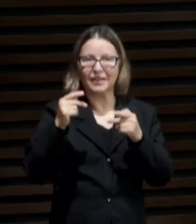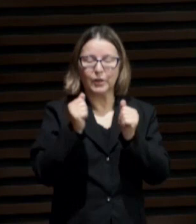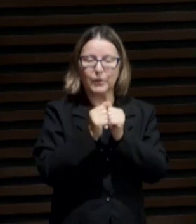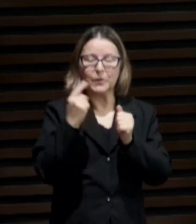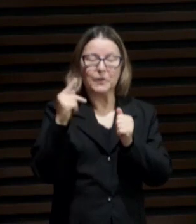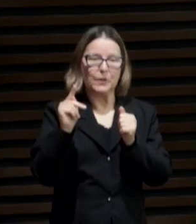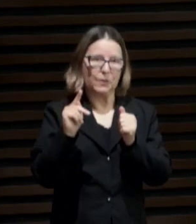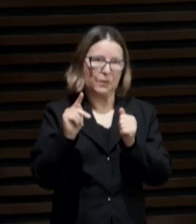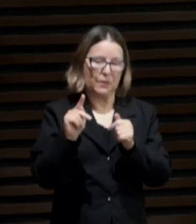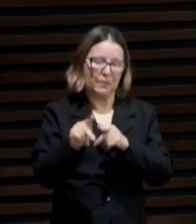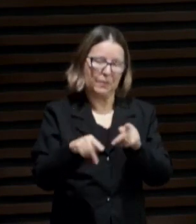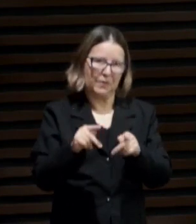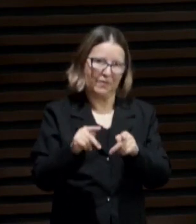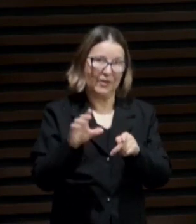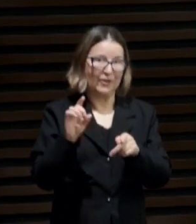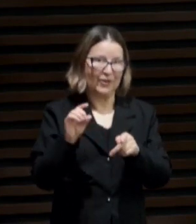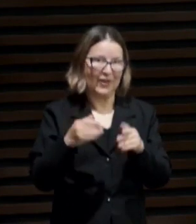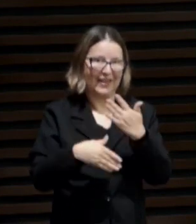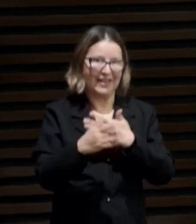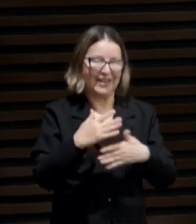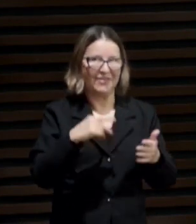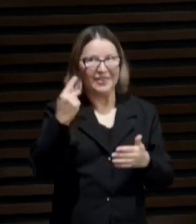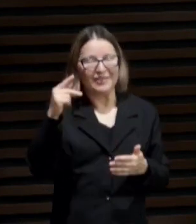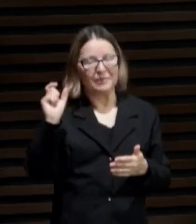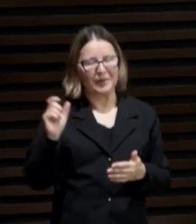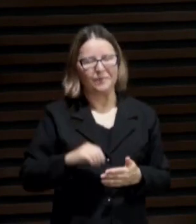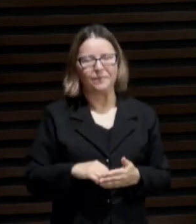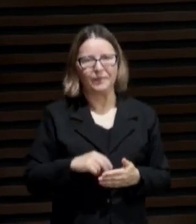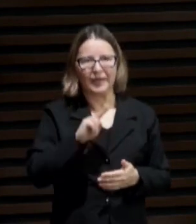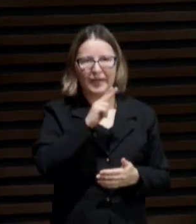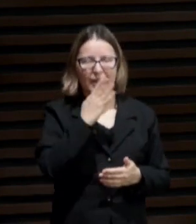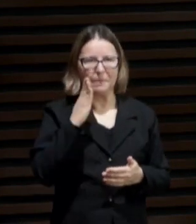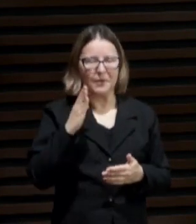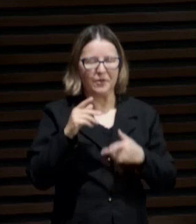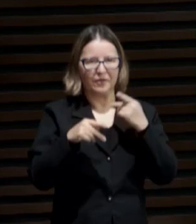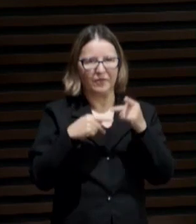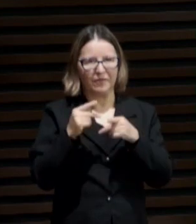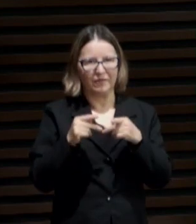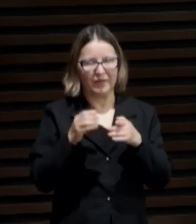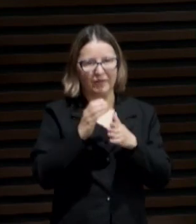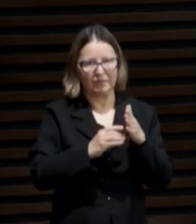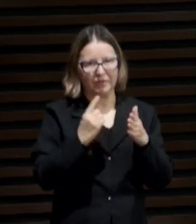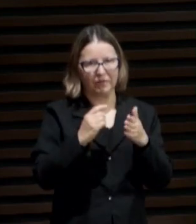palavra. E Hebreus capítulo 1, versículo de 1 a 3, diz algo